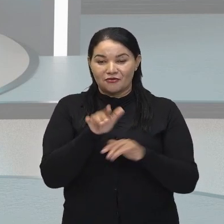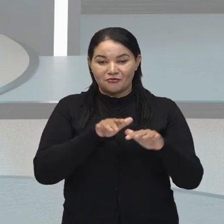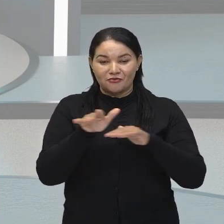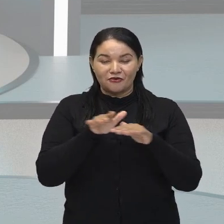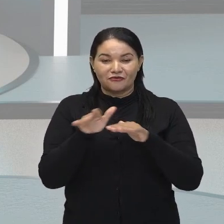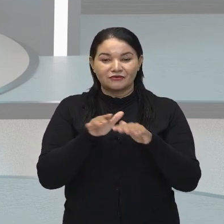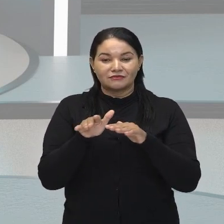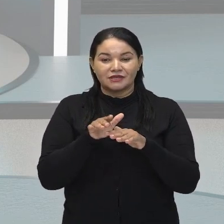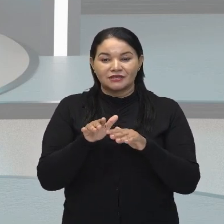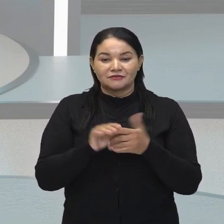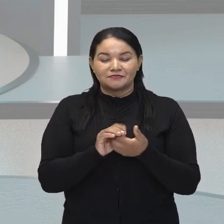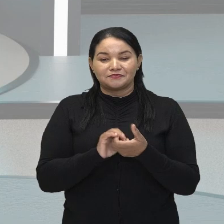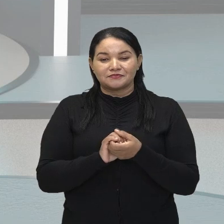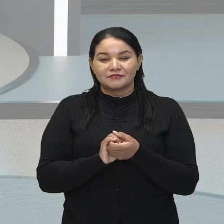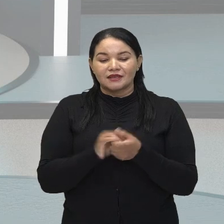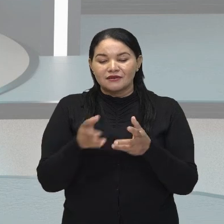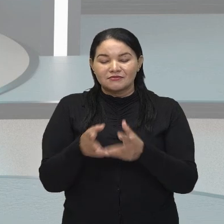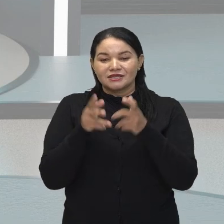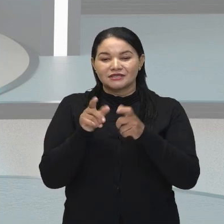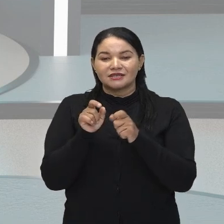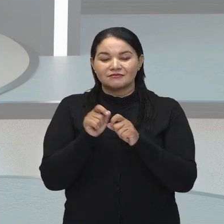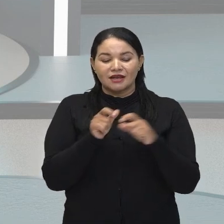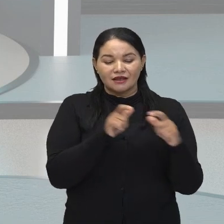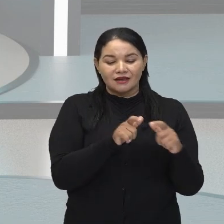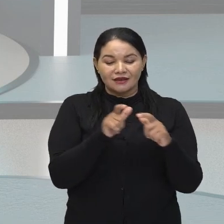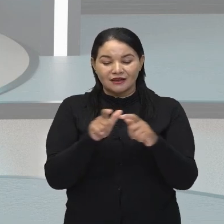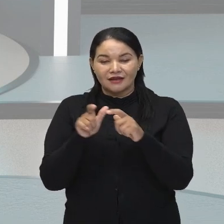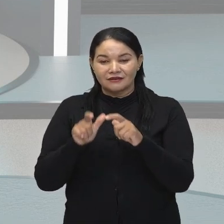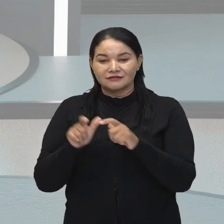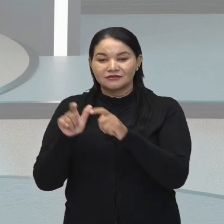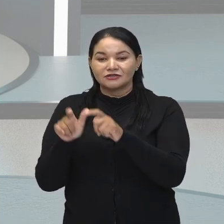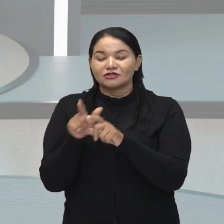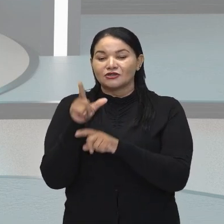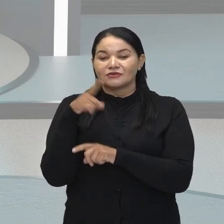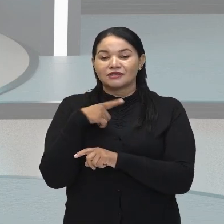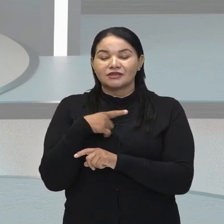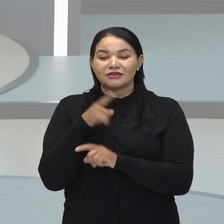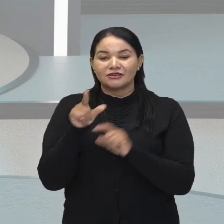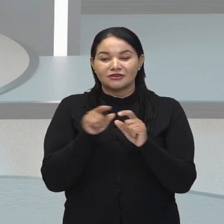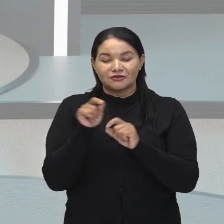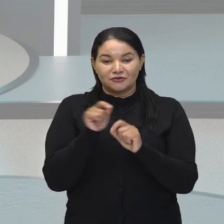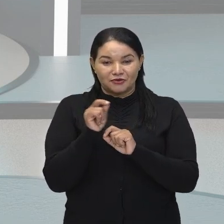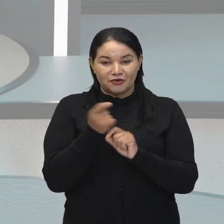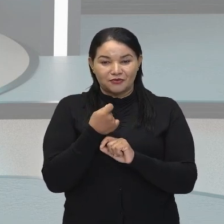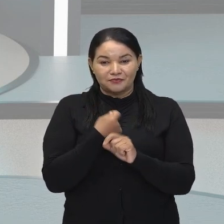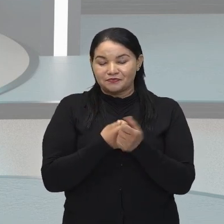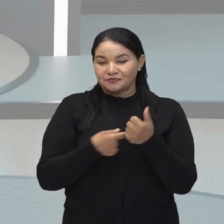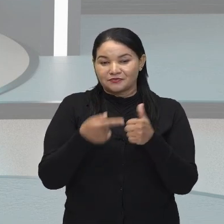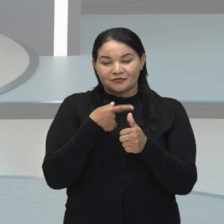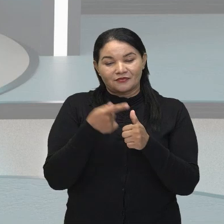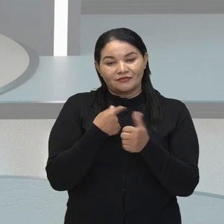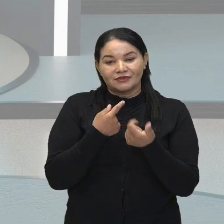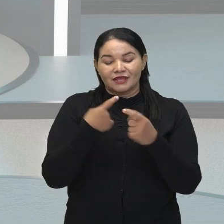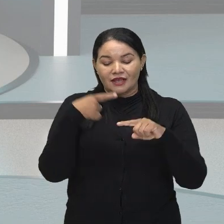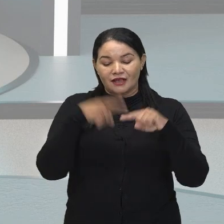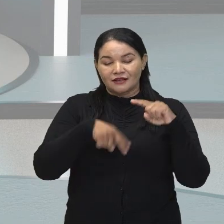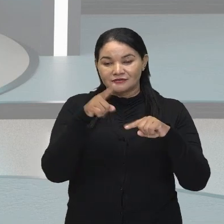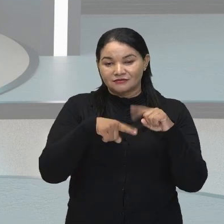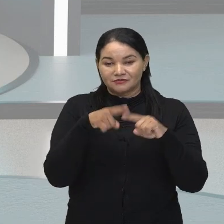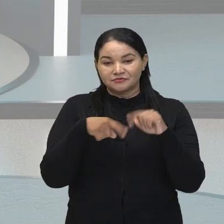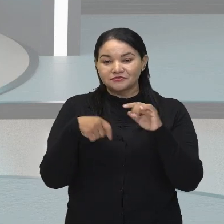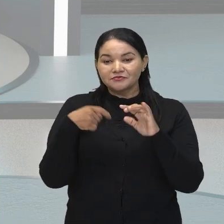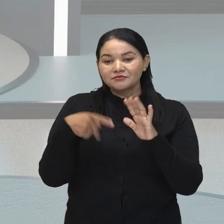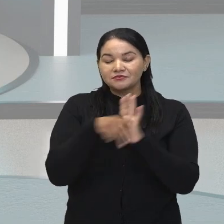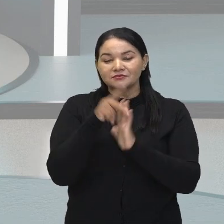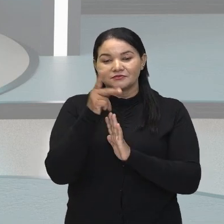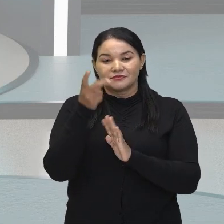que cada região que estamos falando vai trazendo o quê? A questão dos seus elementos culturais,